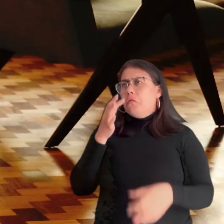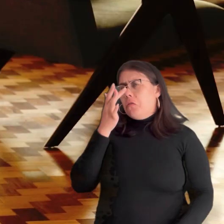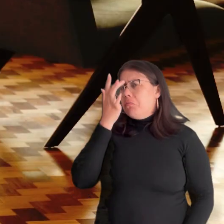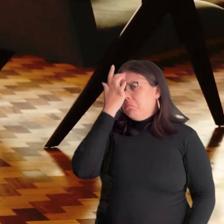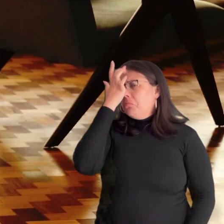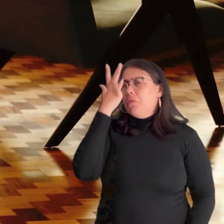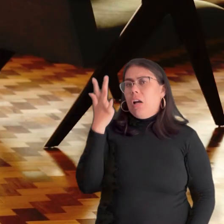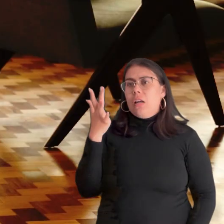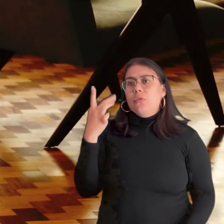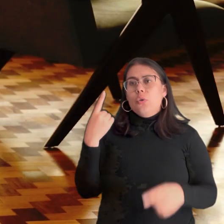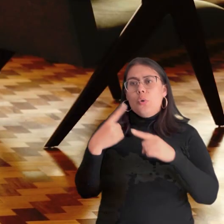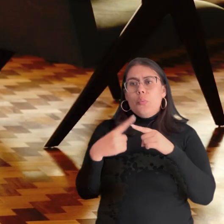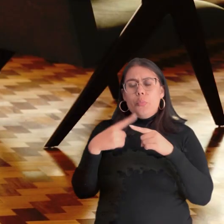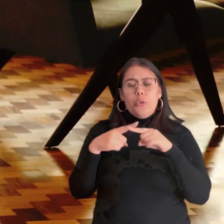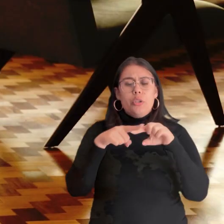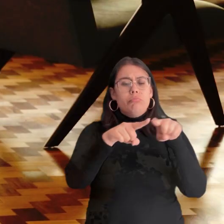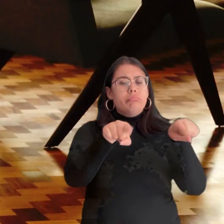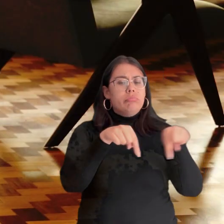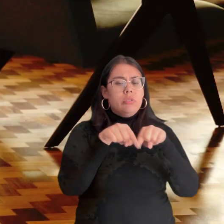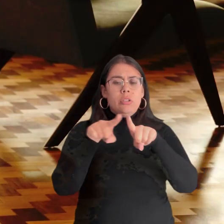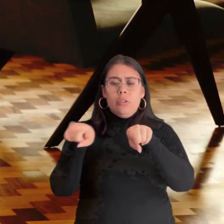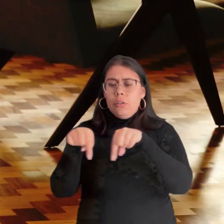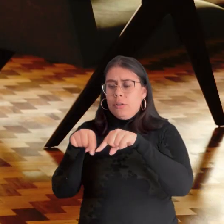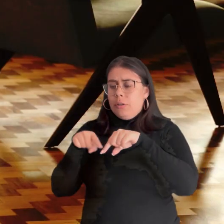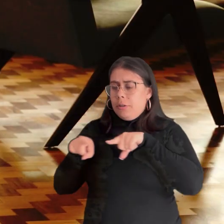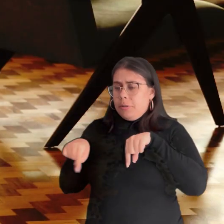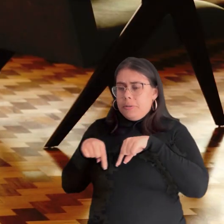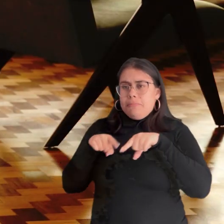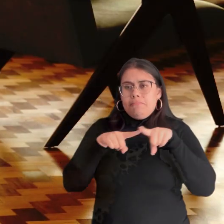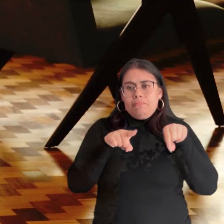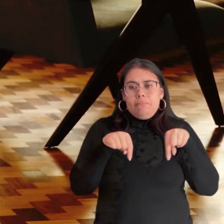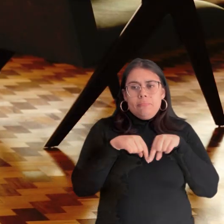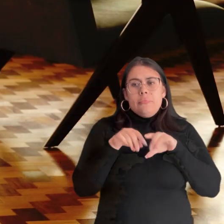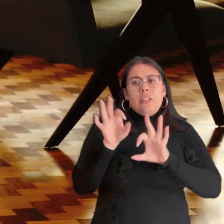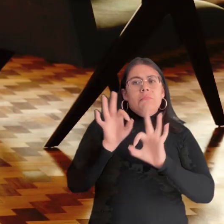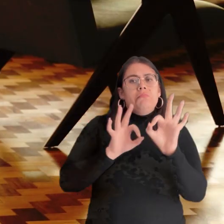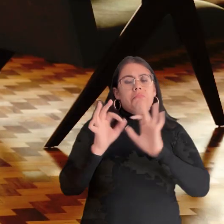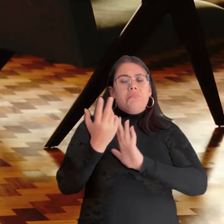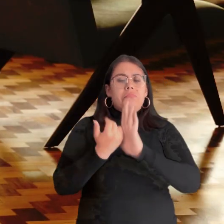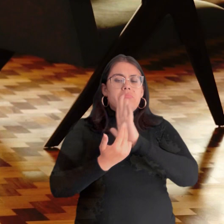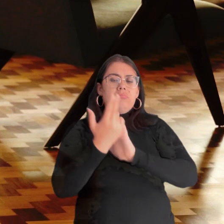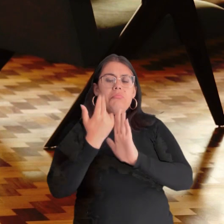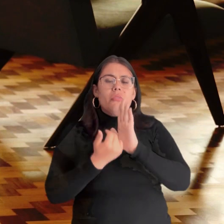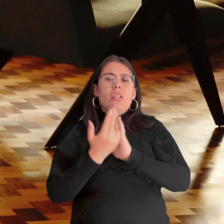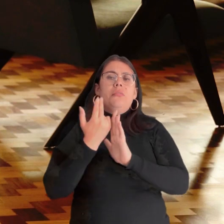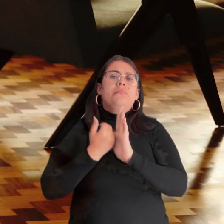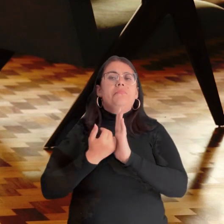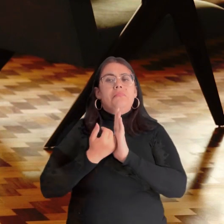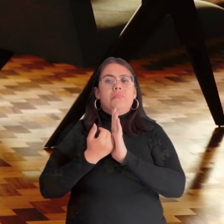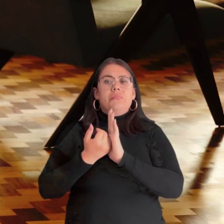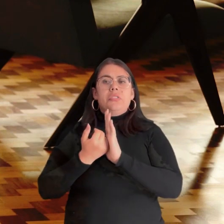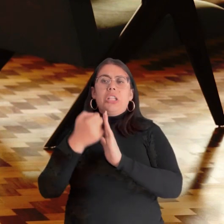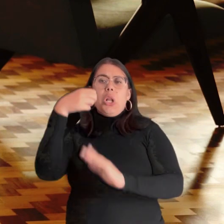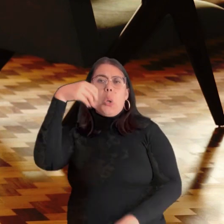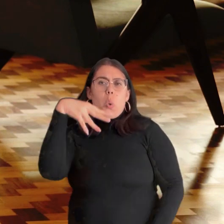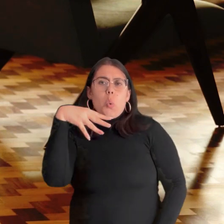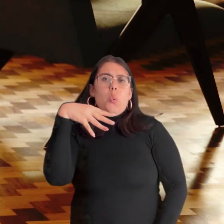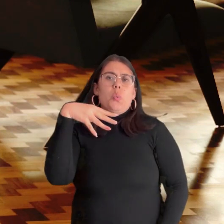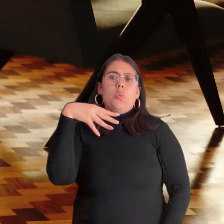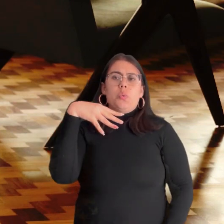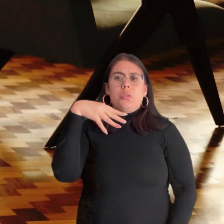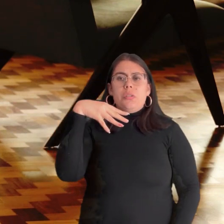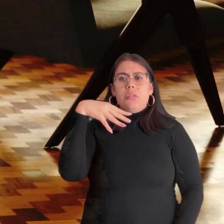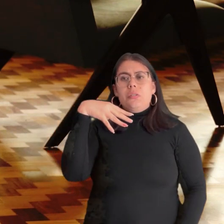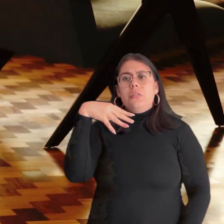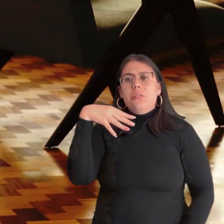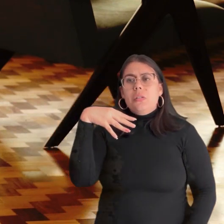desenhados pelo Rino Leve têm proporções, luzes, a entrada de luz natural, muito bem